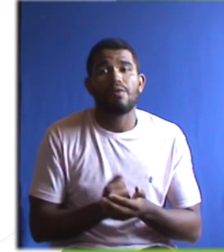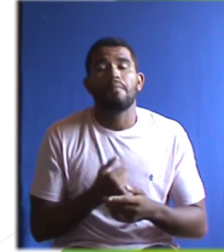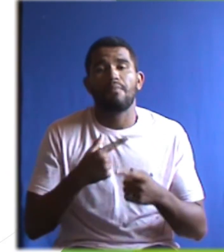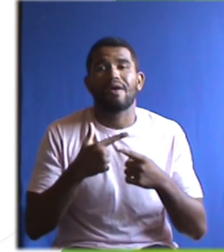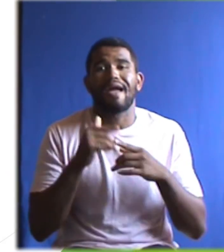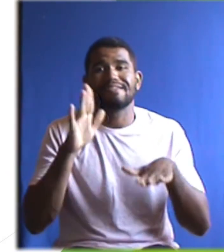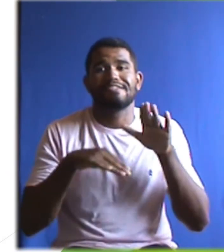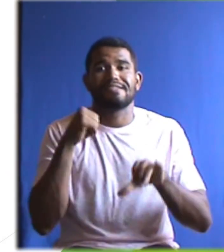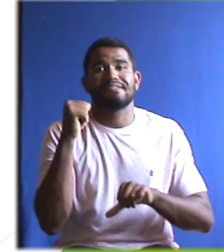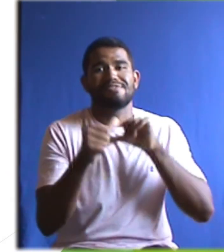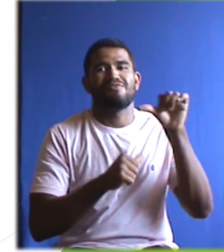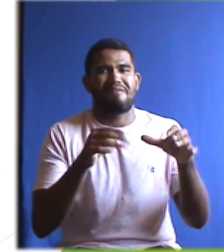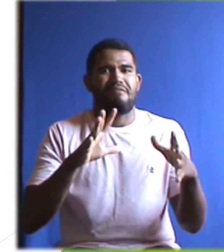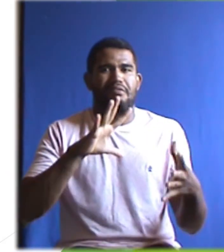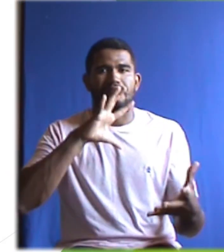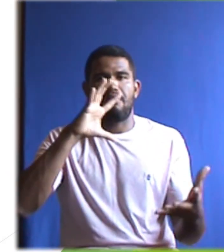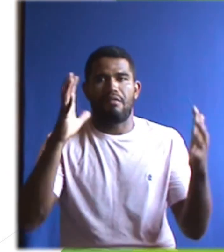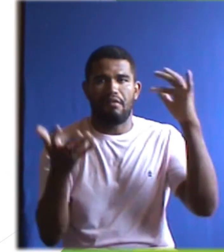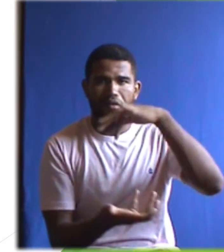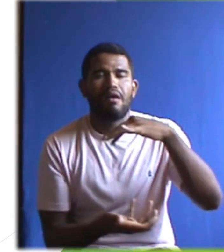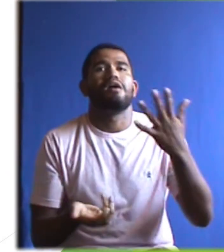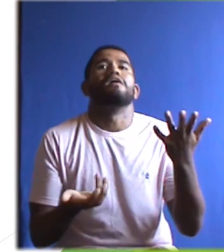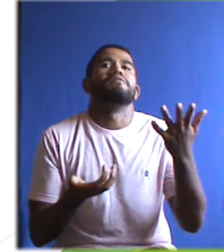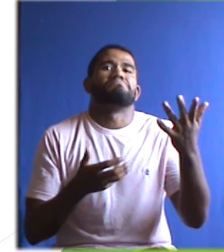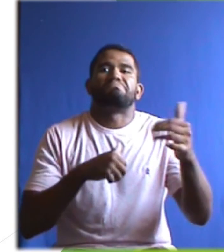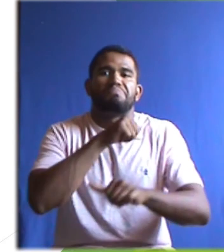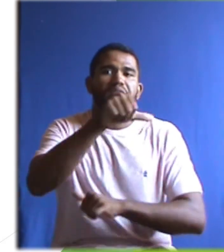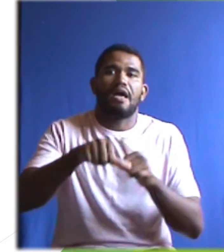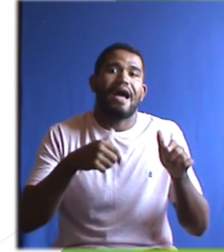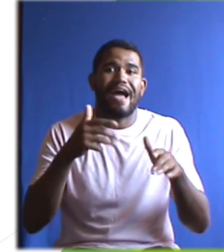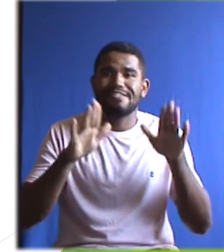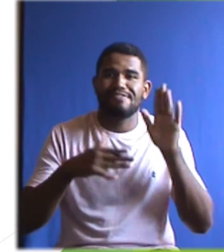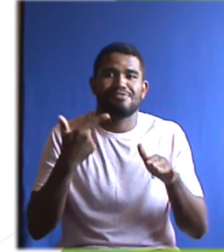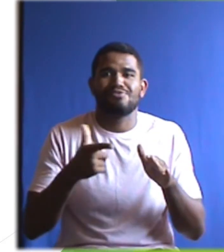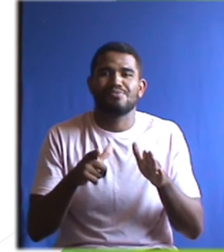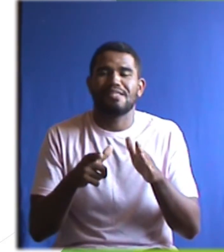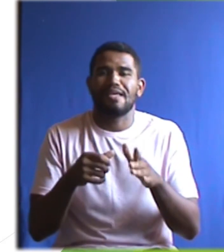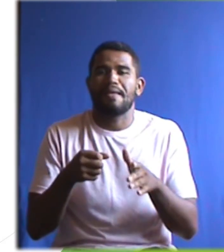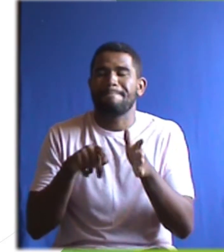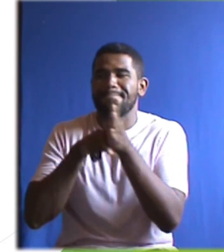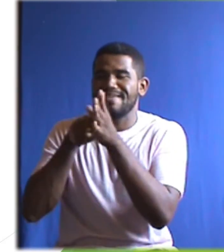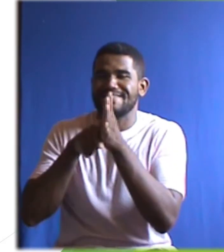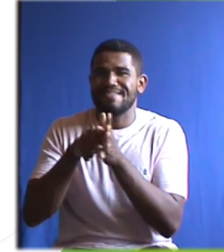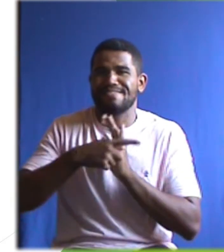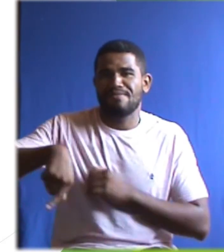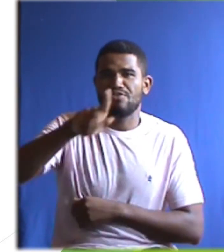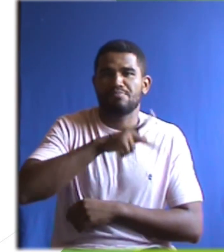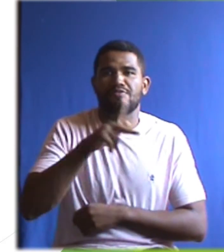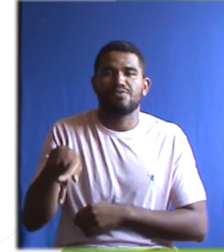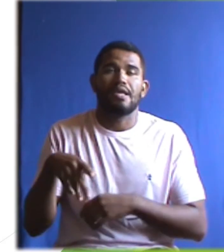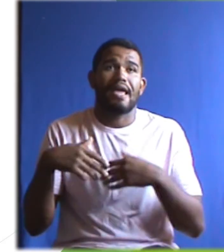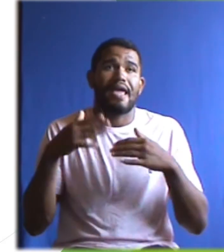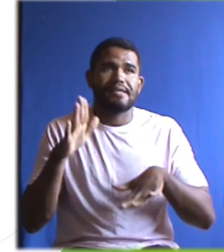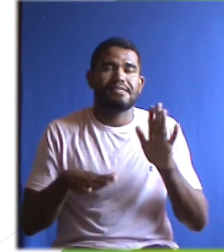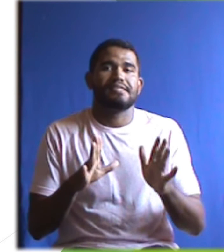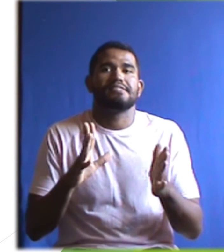nessas grandes transformações que vêm e que não, às vezes não tem a prévia consulta de nós, professores da linha de frente,